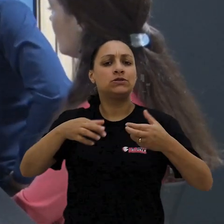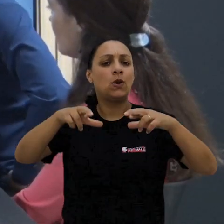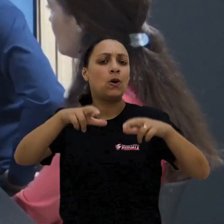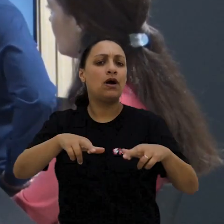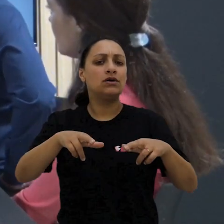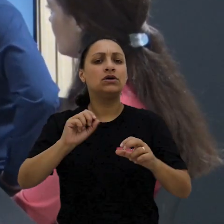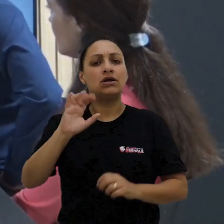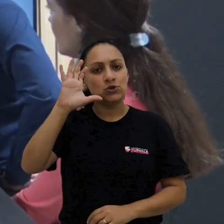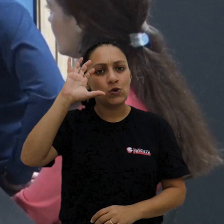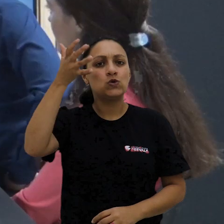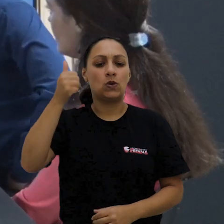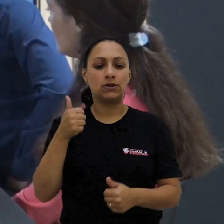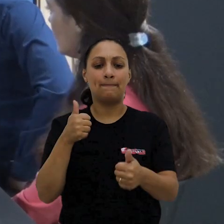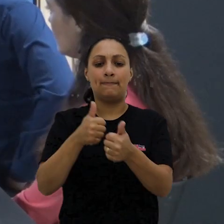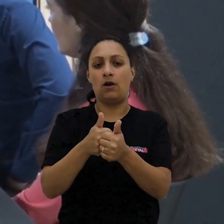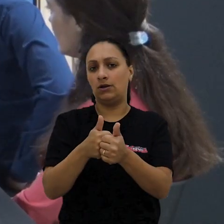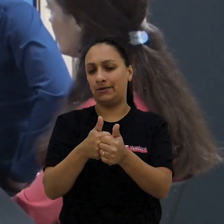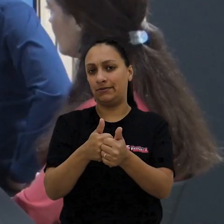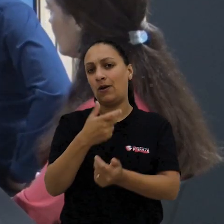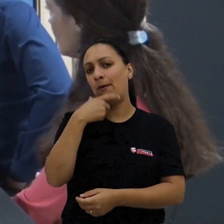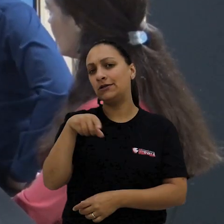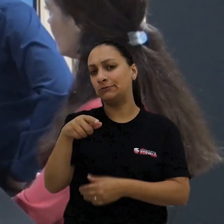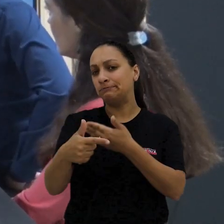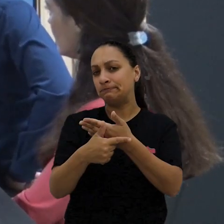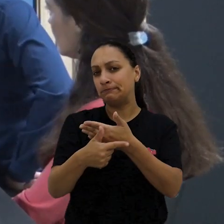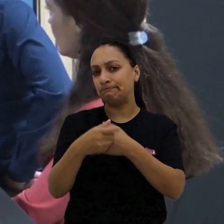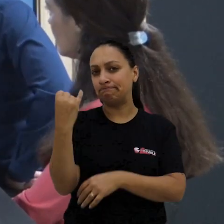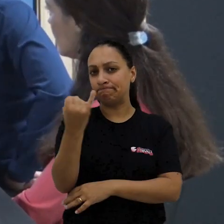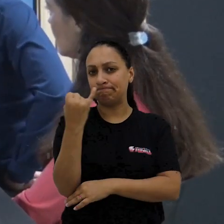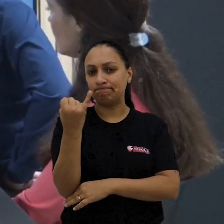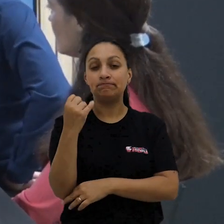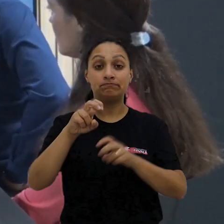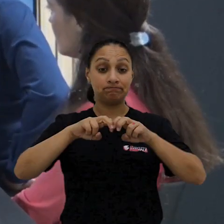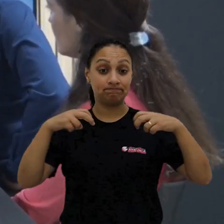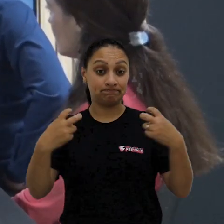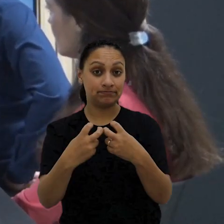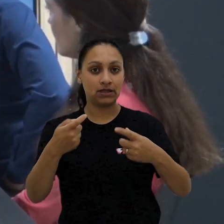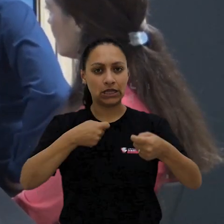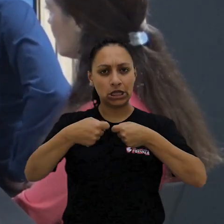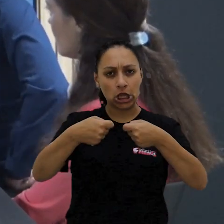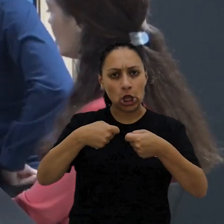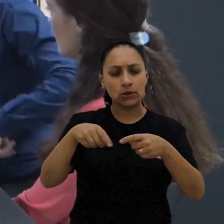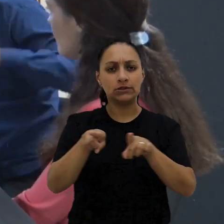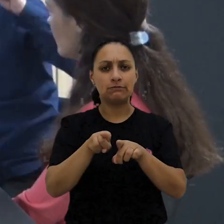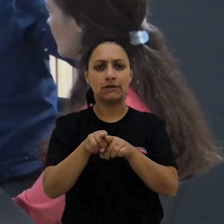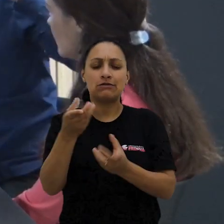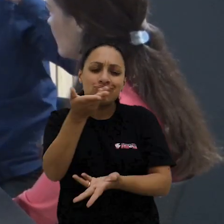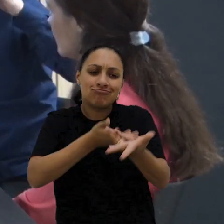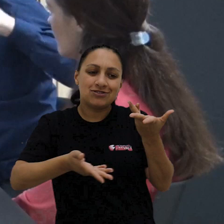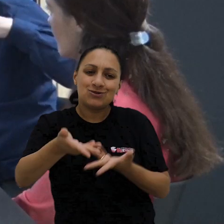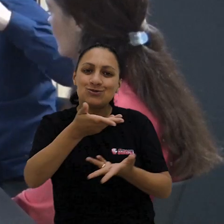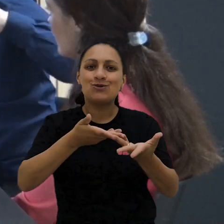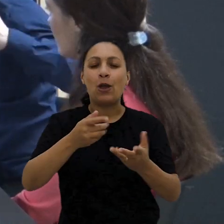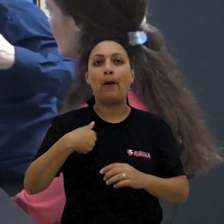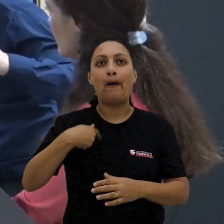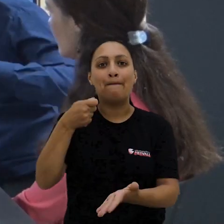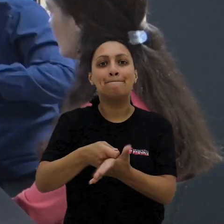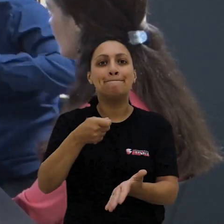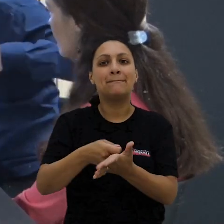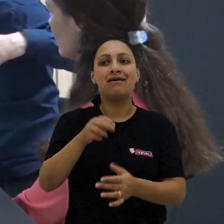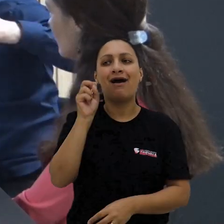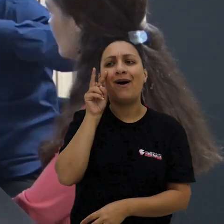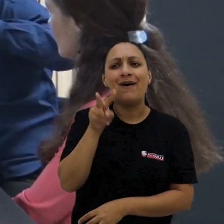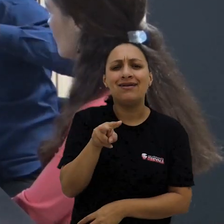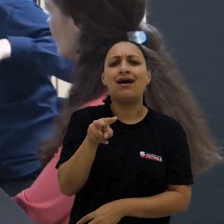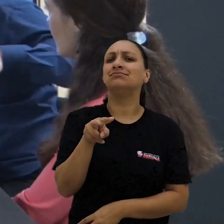acontecendo, quais são as soluções mais próximas. E acho que esse é um papel muito importante das rodadas de negócio, dessas trocas que, entre aspas, tu se obriga a